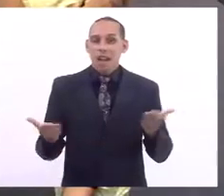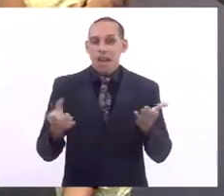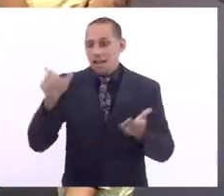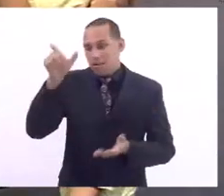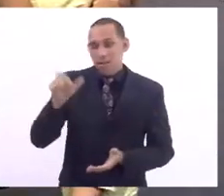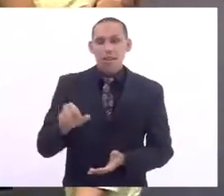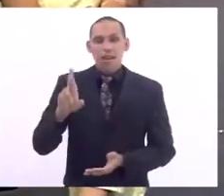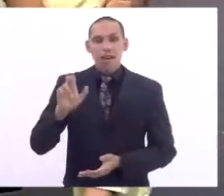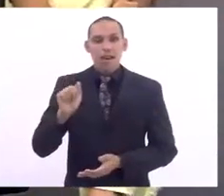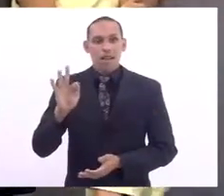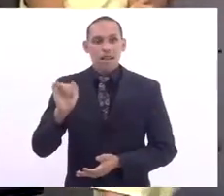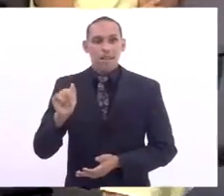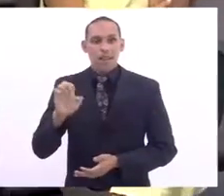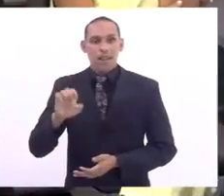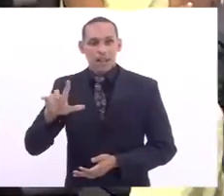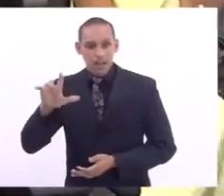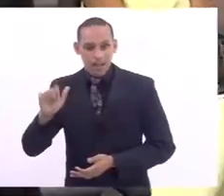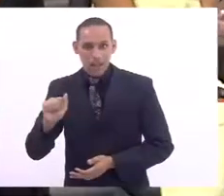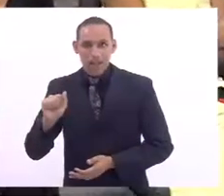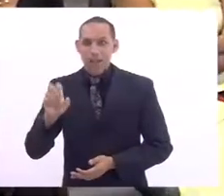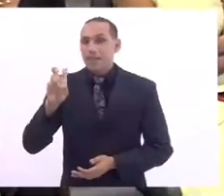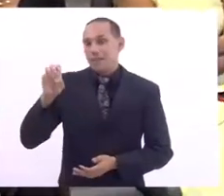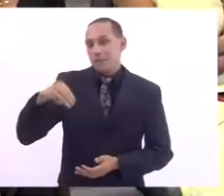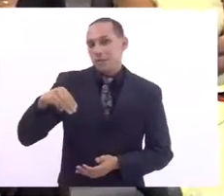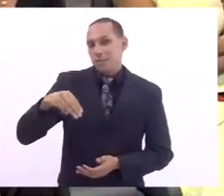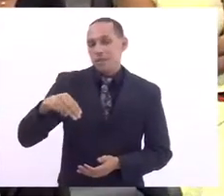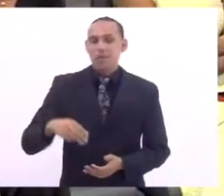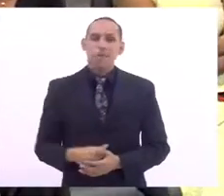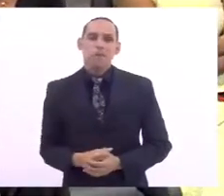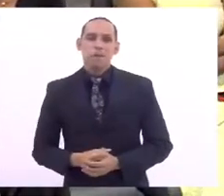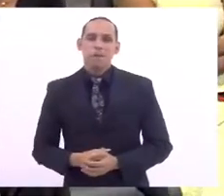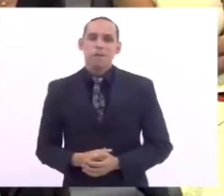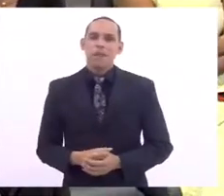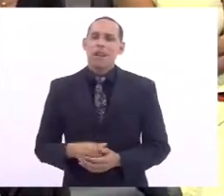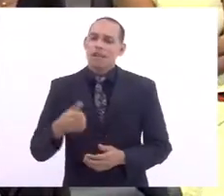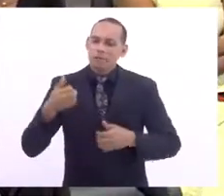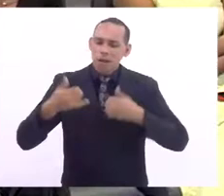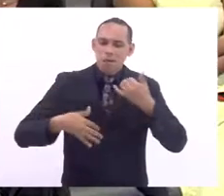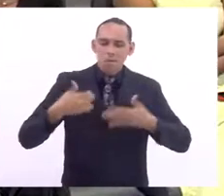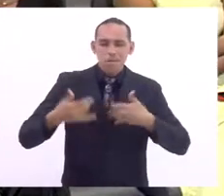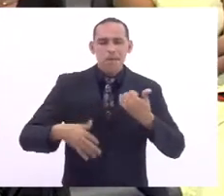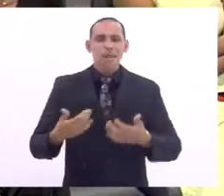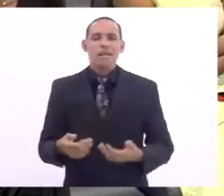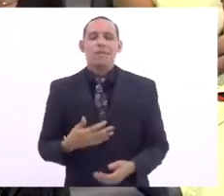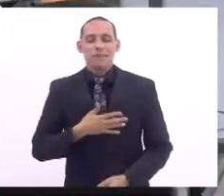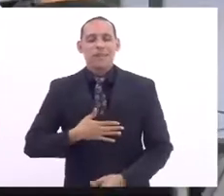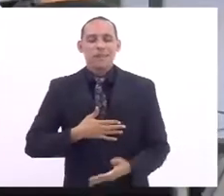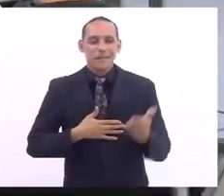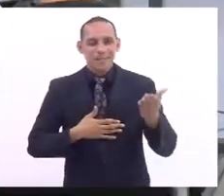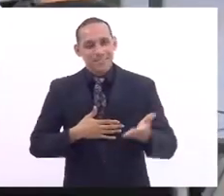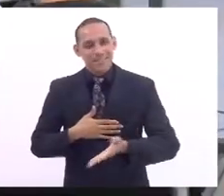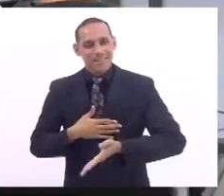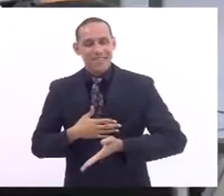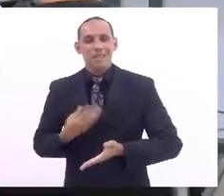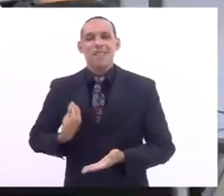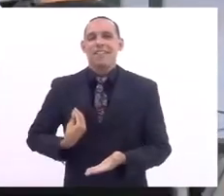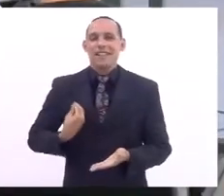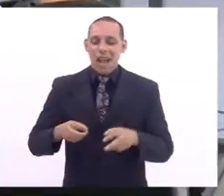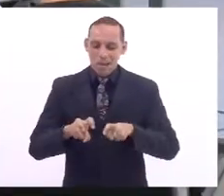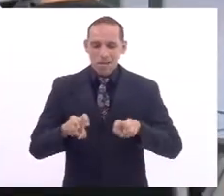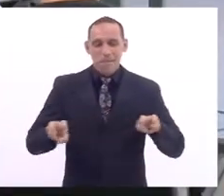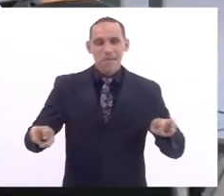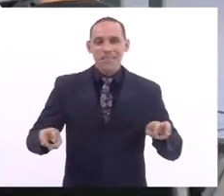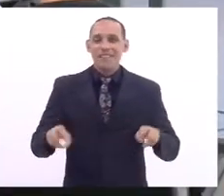para Rafaela Albergaria você tem cinco minutos como Bruno para sua manifestação prazer contar com você neste evento e nesta